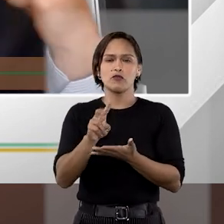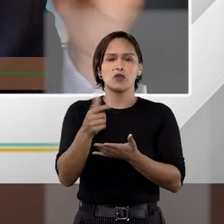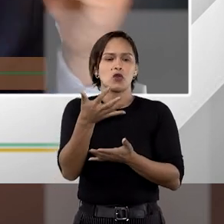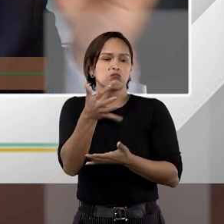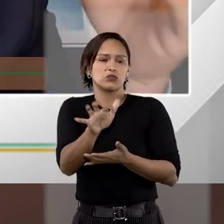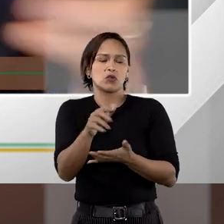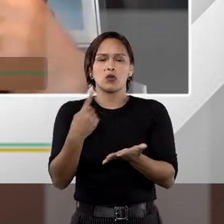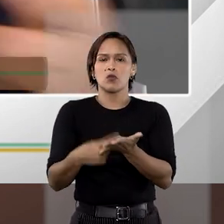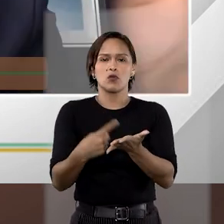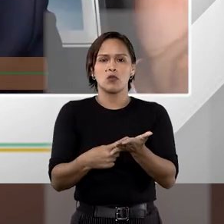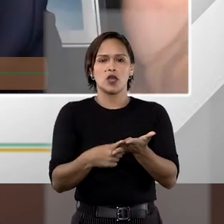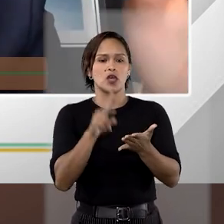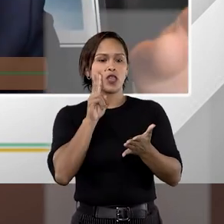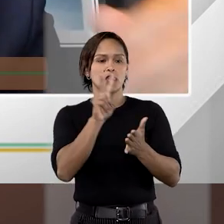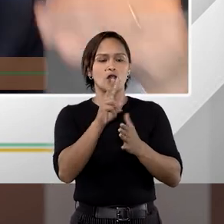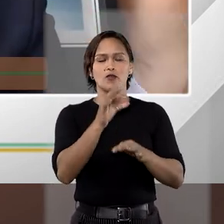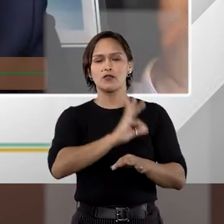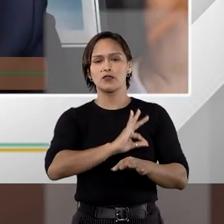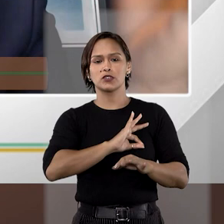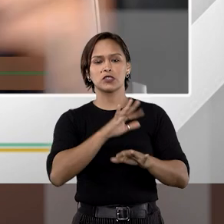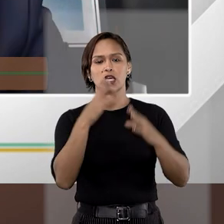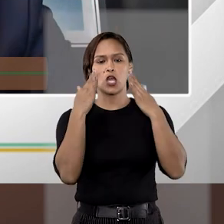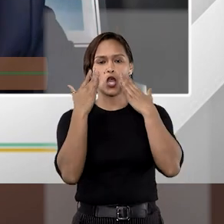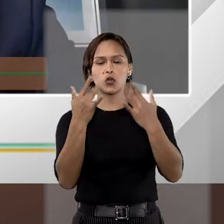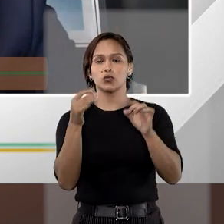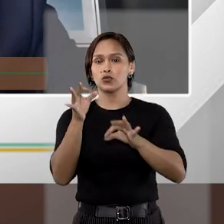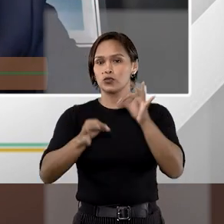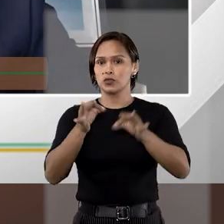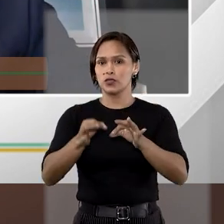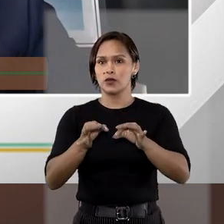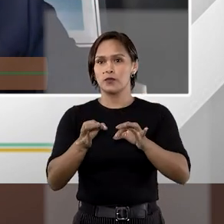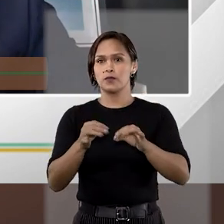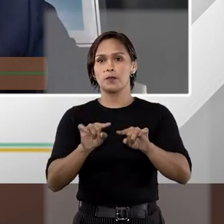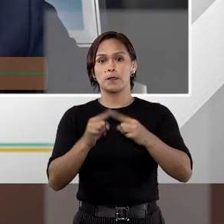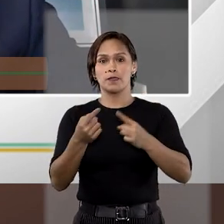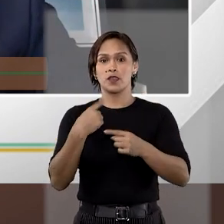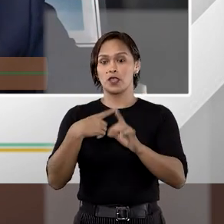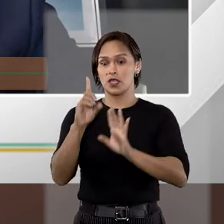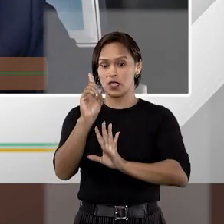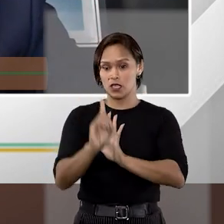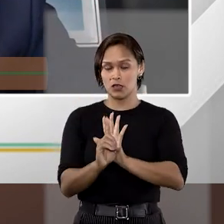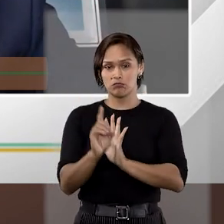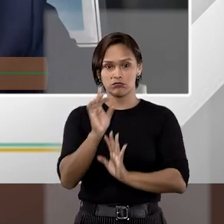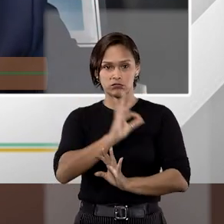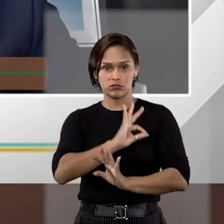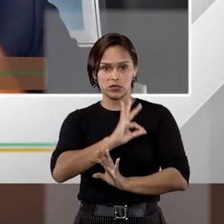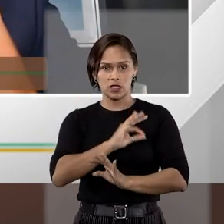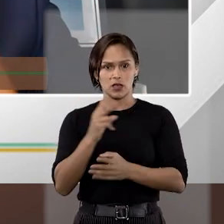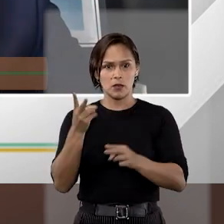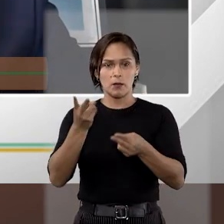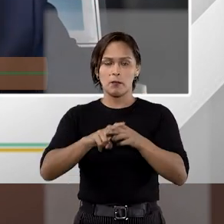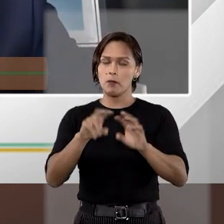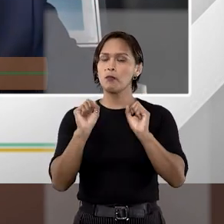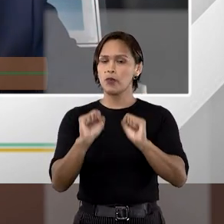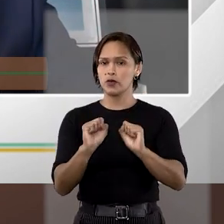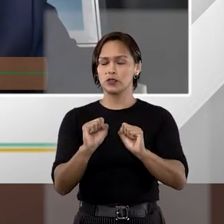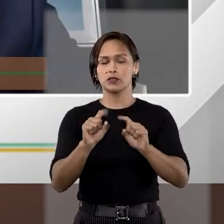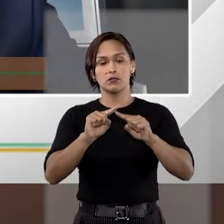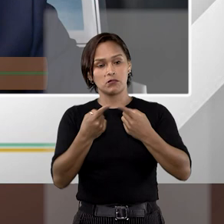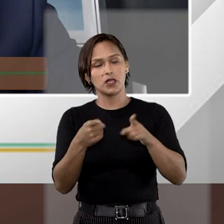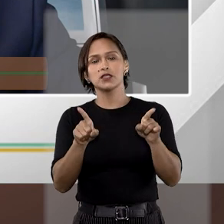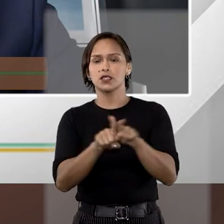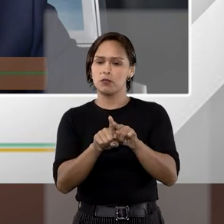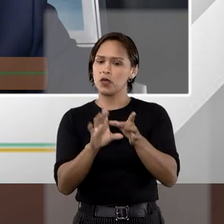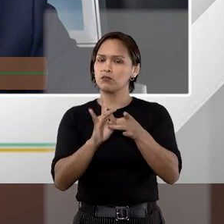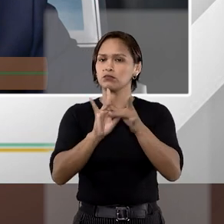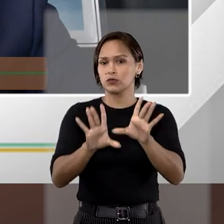não não posso ir não me comprometo não posso me comprometer e estar nesse Zap então o delegado vai manter preso poderá manter